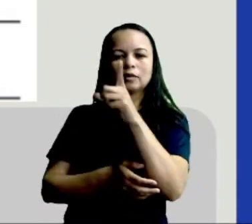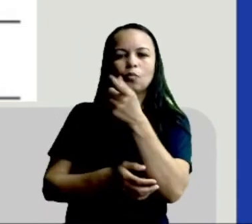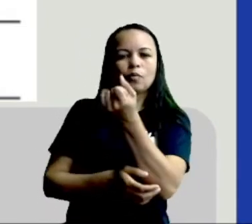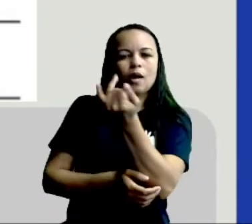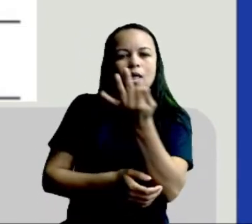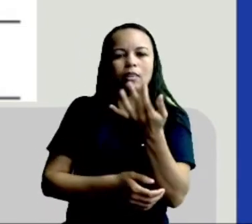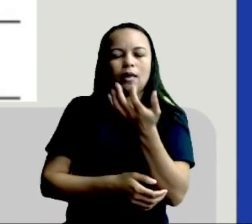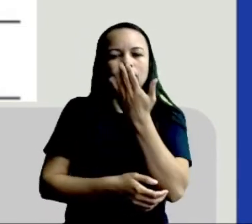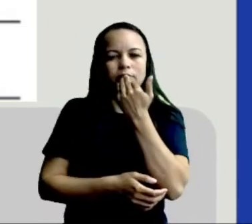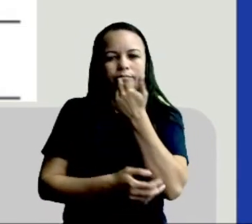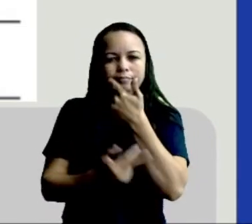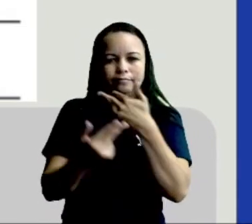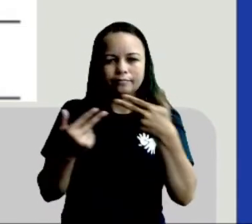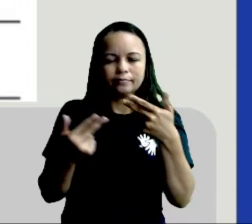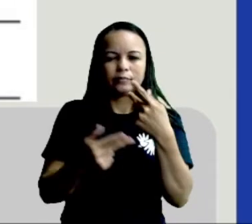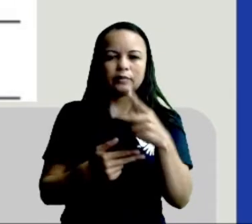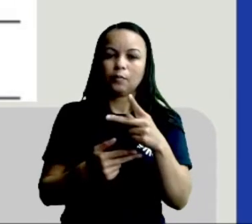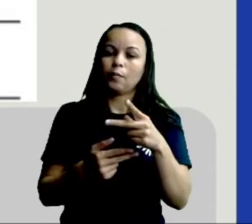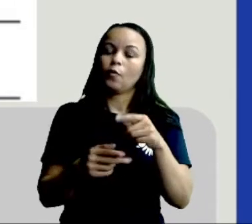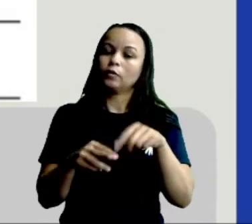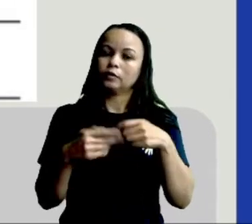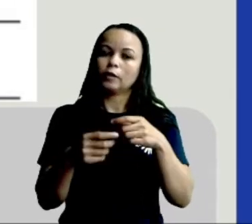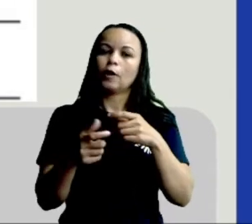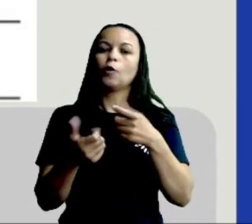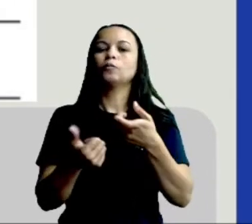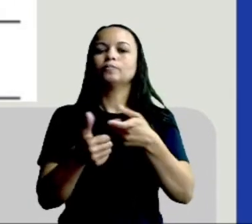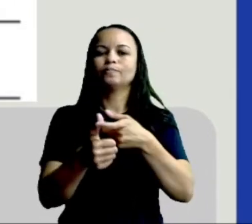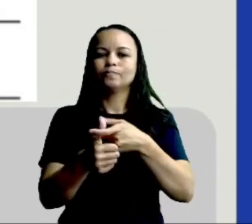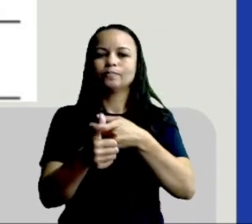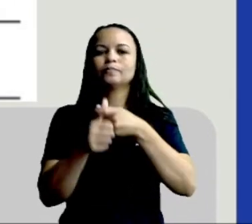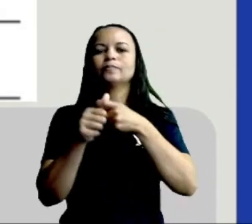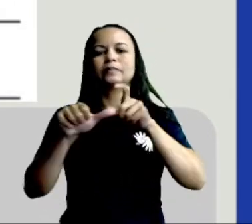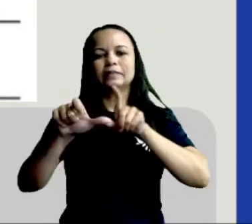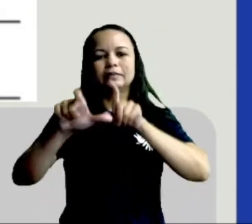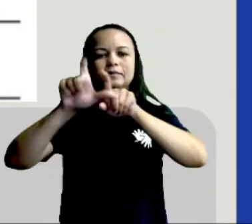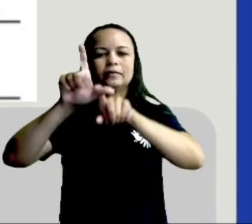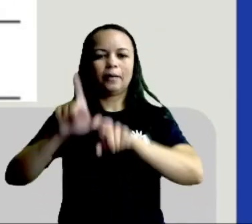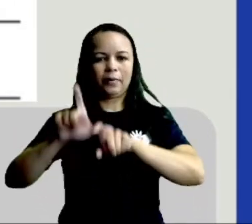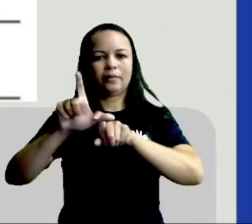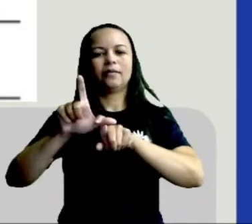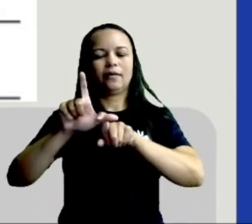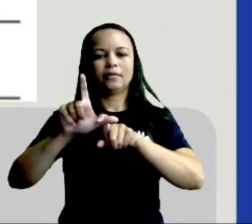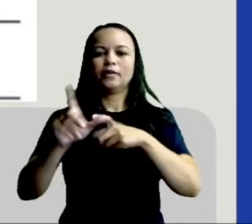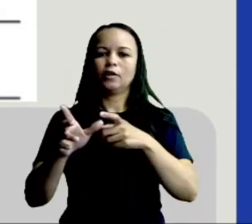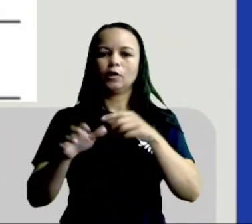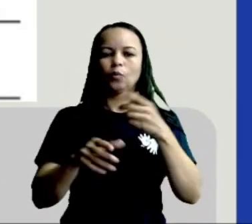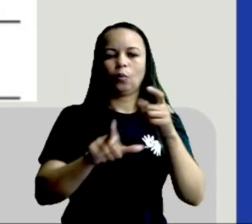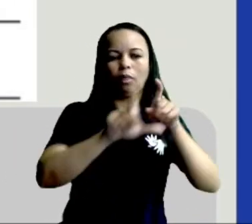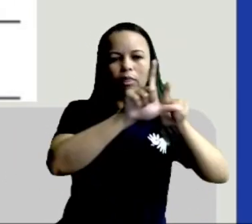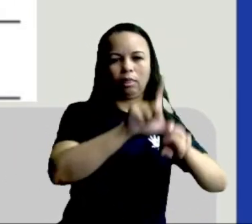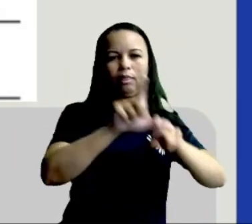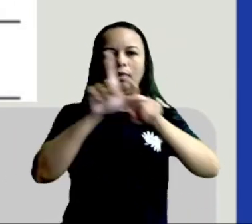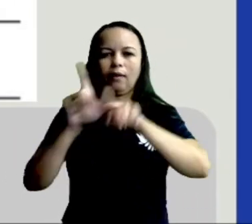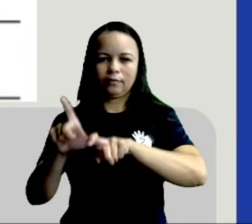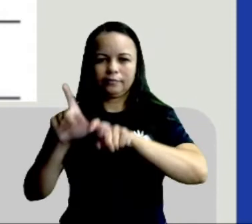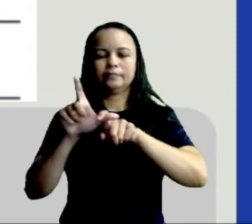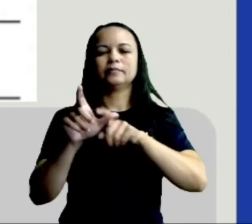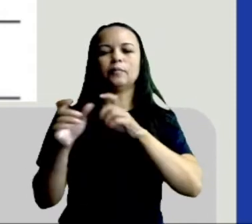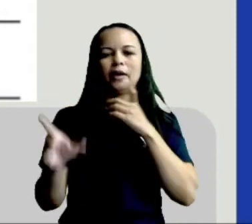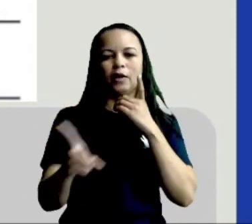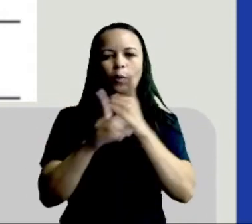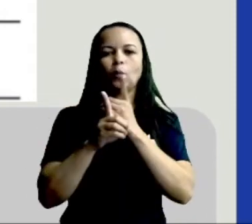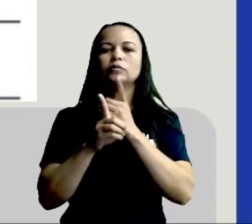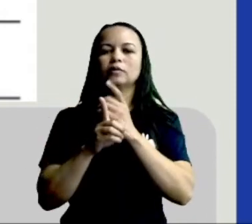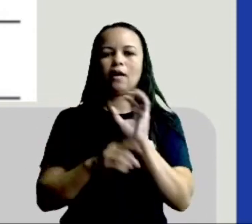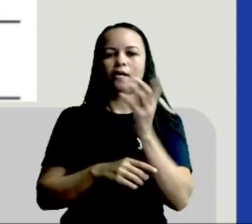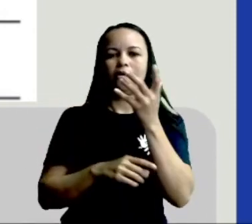ração, pois são dependentes. Olha, um depende do outro para poder aí eu encontrar o resultado.